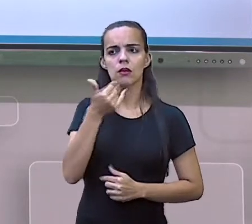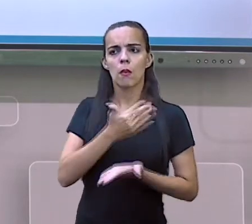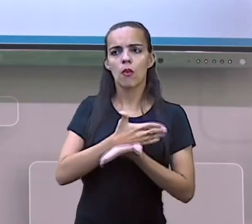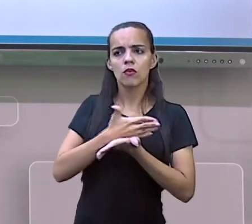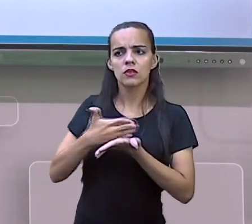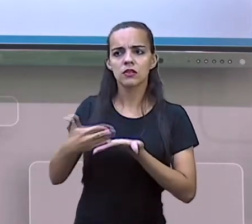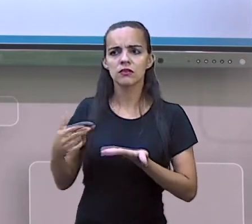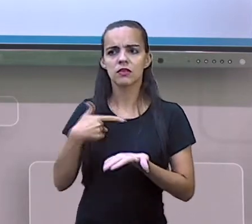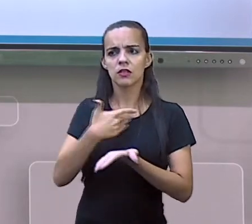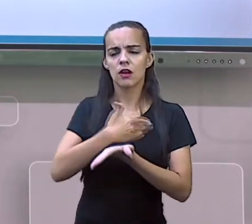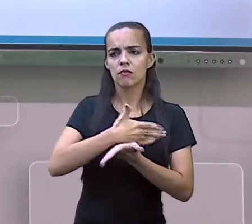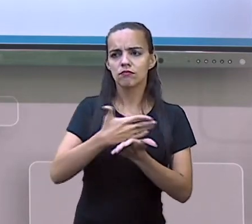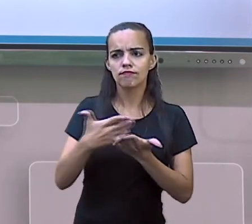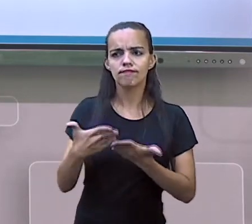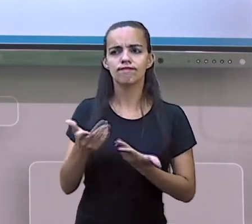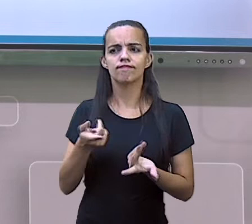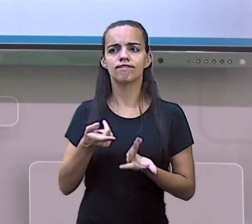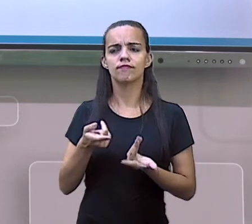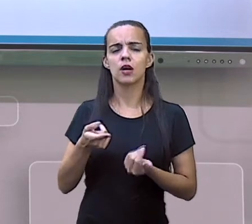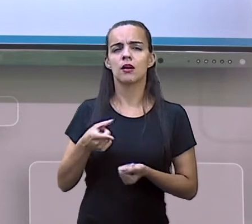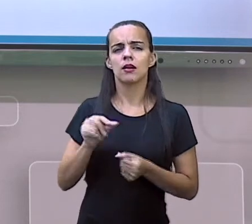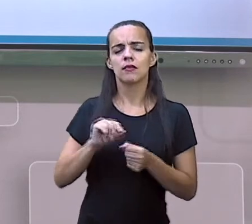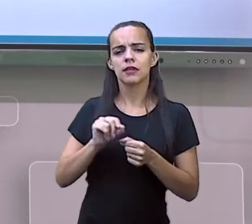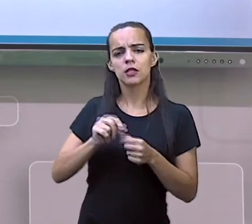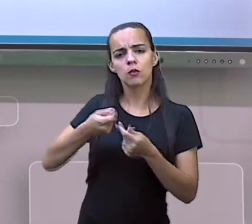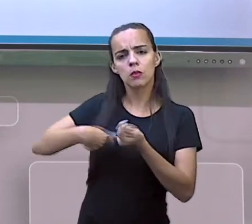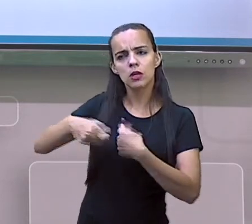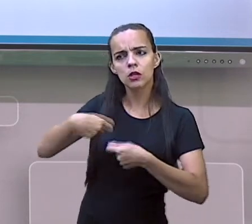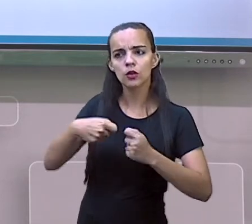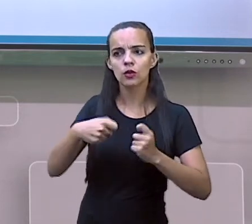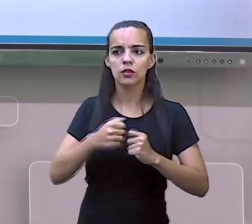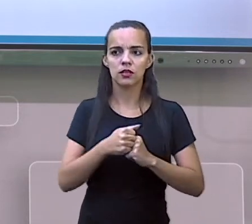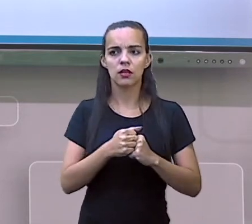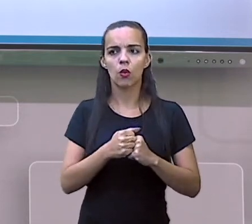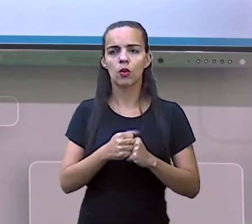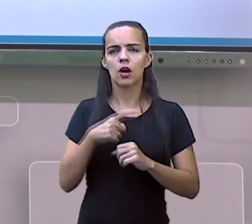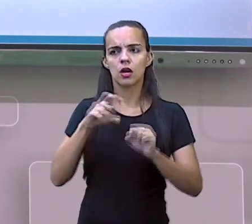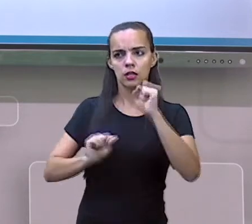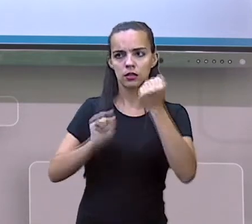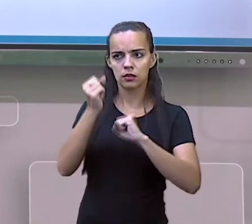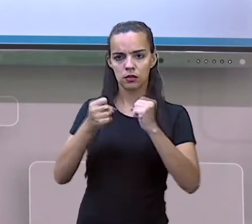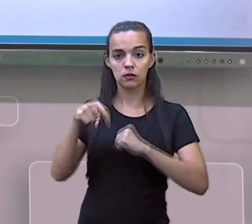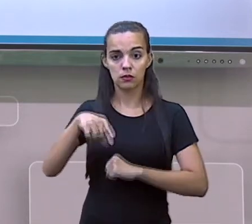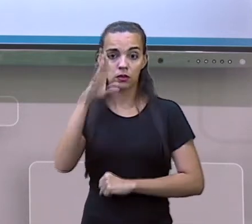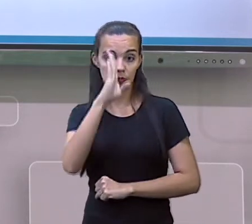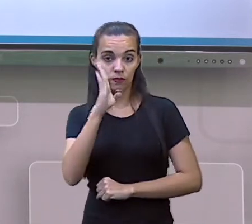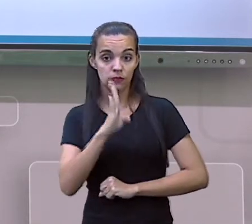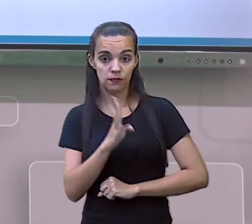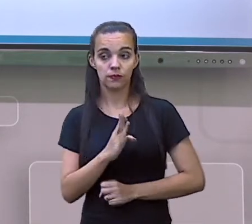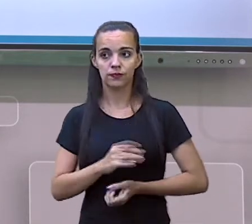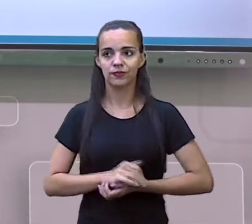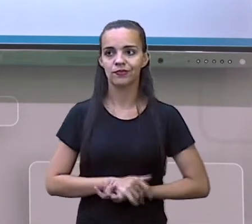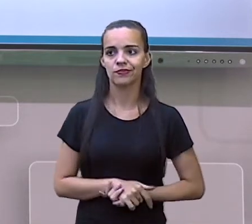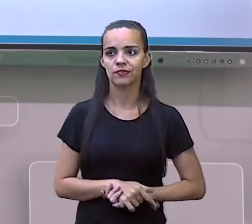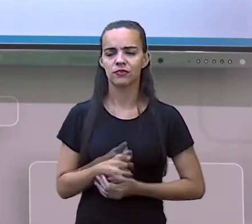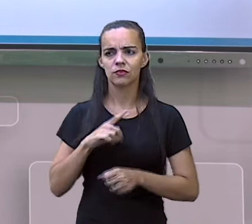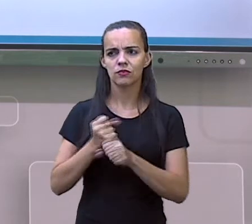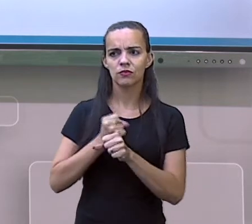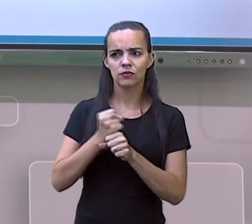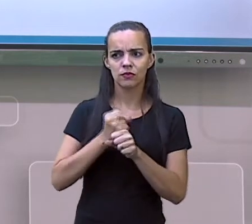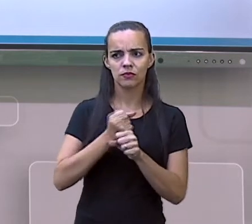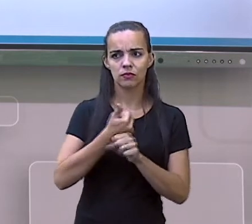refinanciar e fazer uma economia industrial aqui no Brasil. Nos